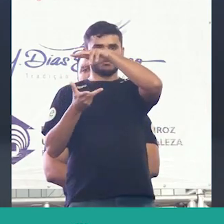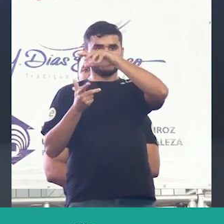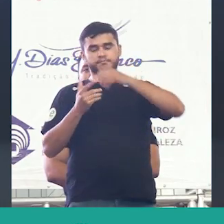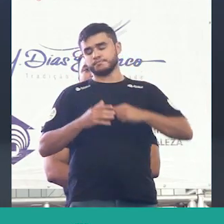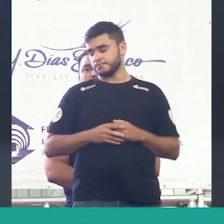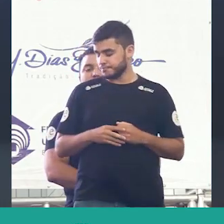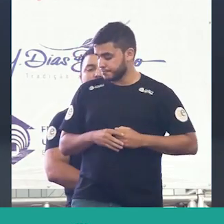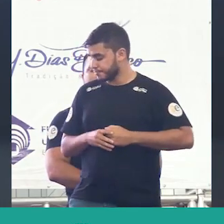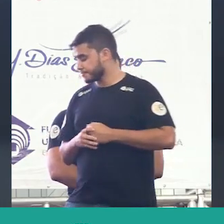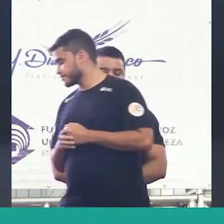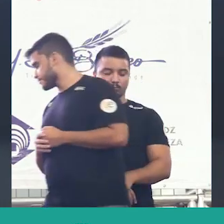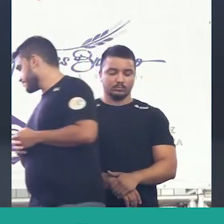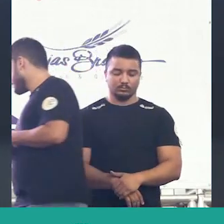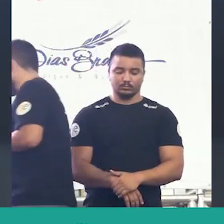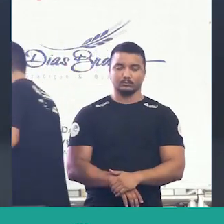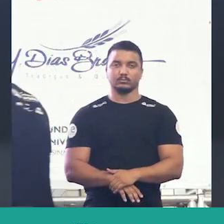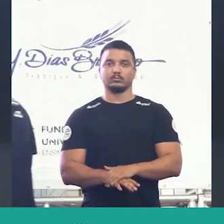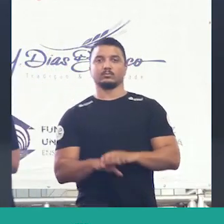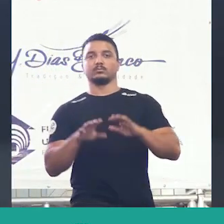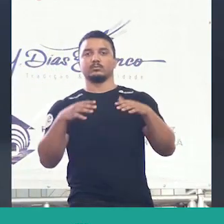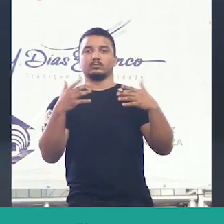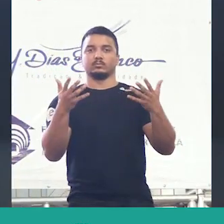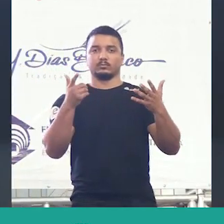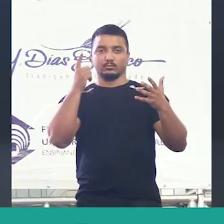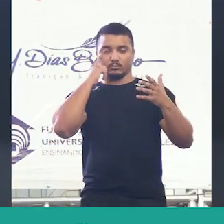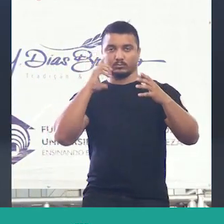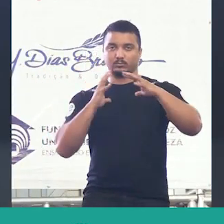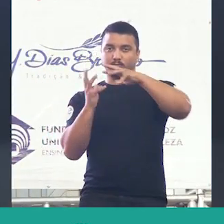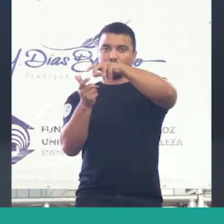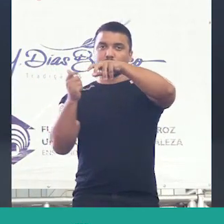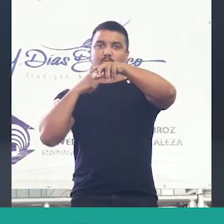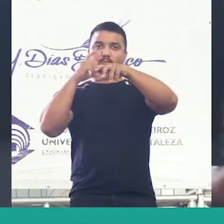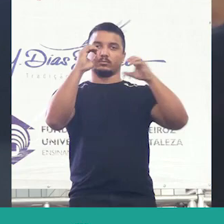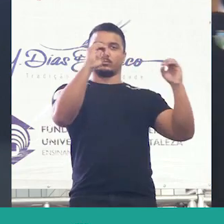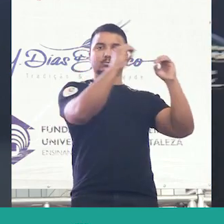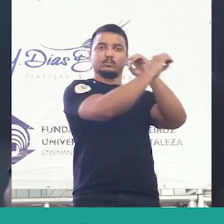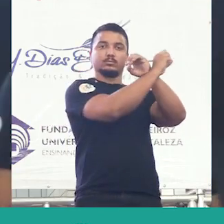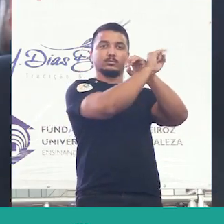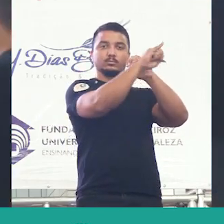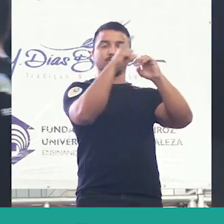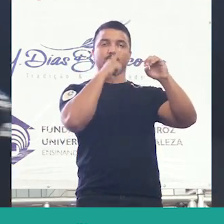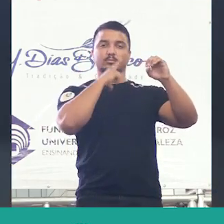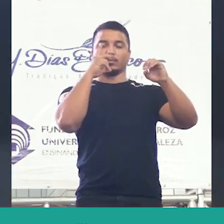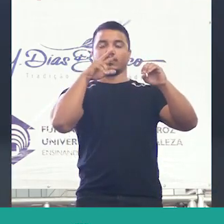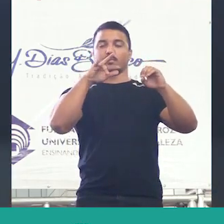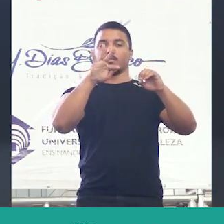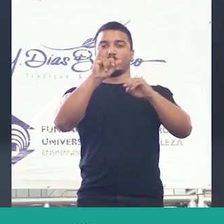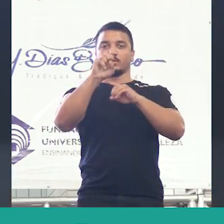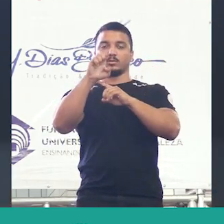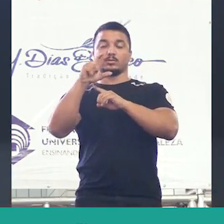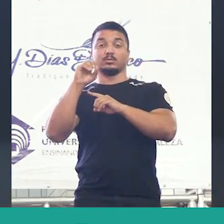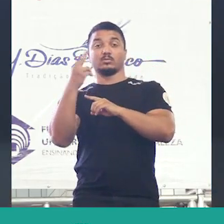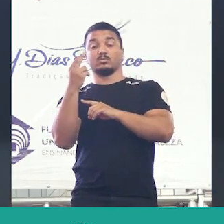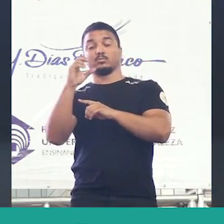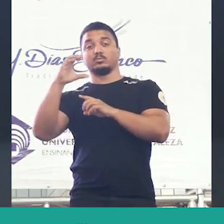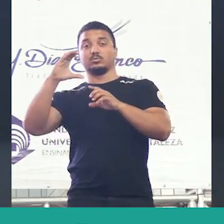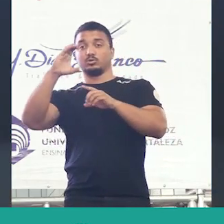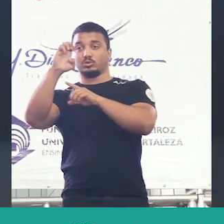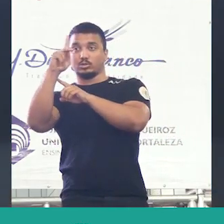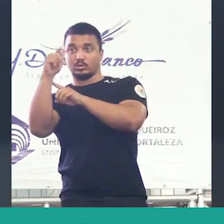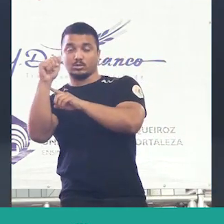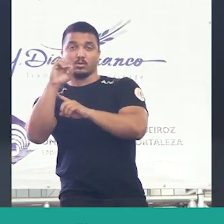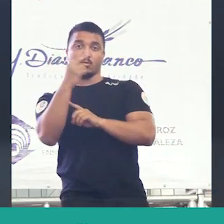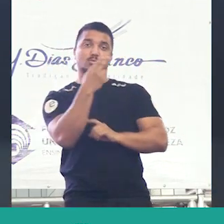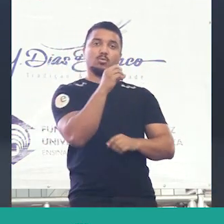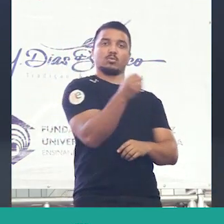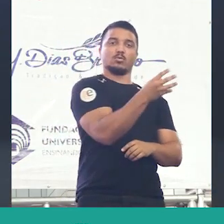Terra. Portanto, só ocorre eclipse quando a Lua está na fase de Lua cheia ou nova. E quando o Sol está sobre a